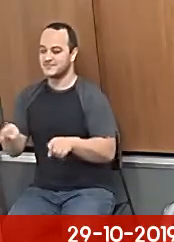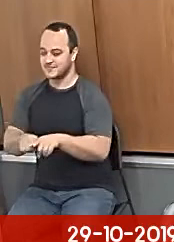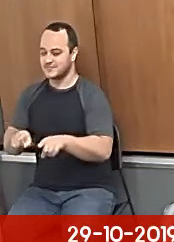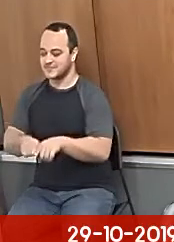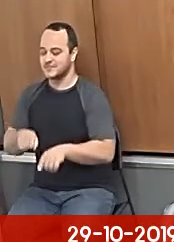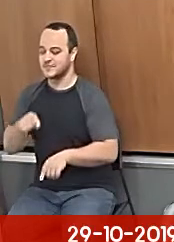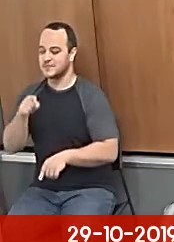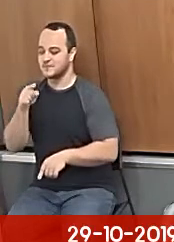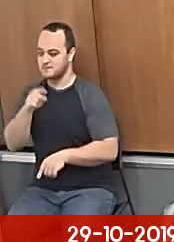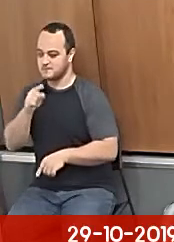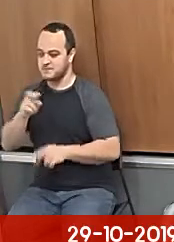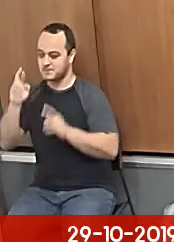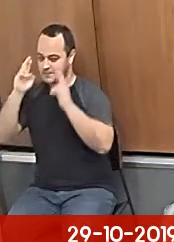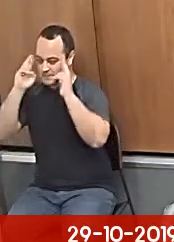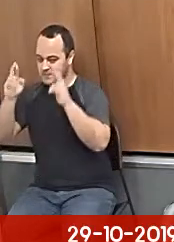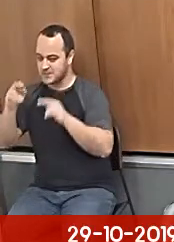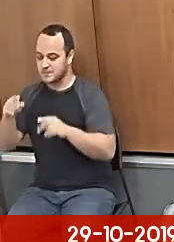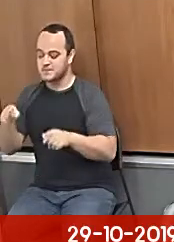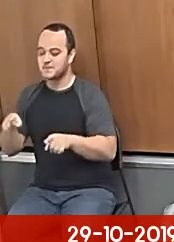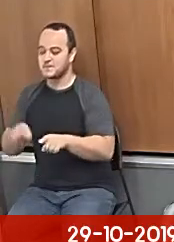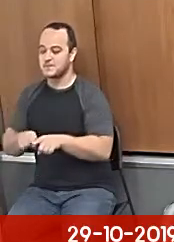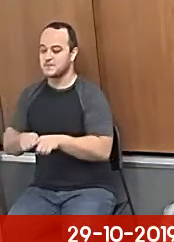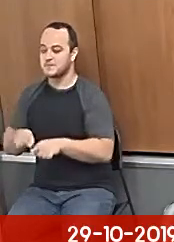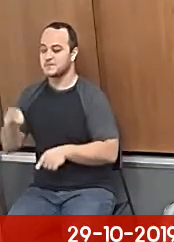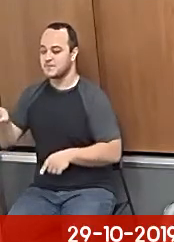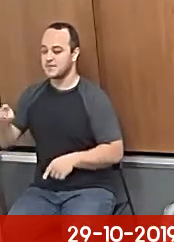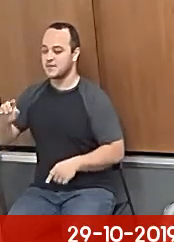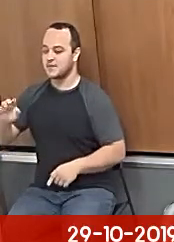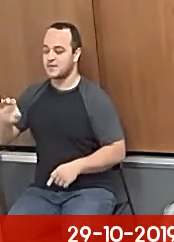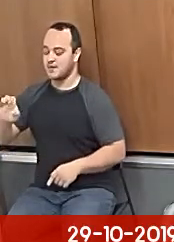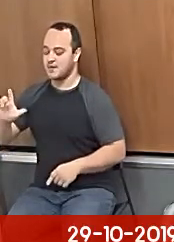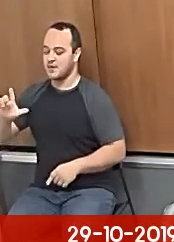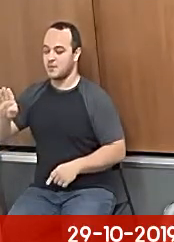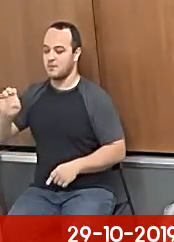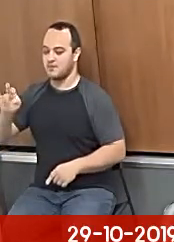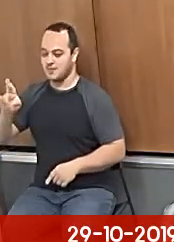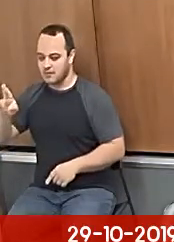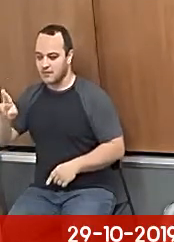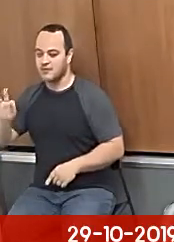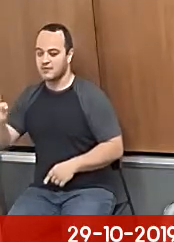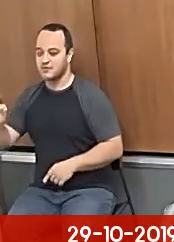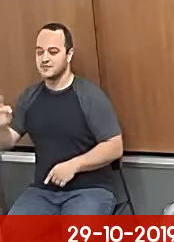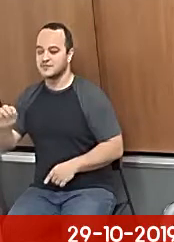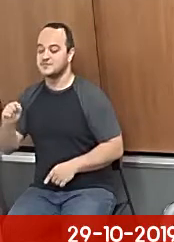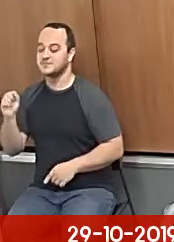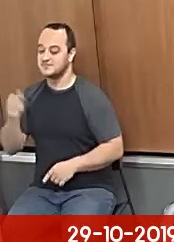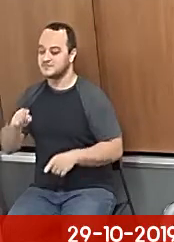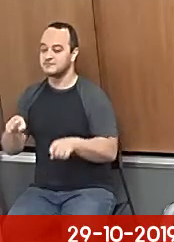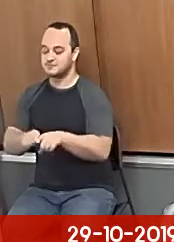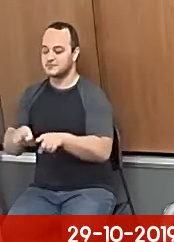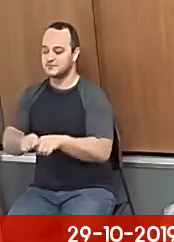instalações da Minas Arena, e também o Elber, também